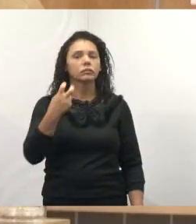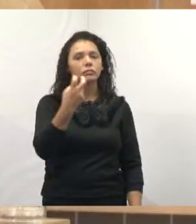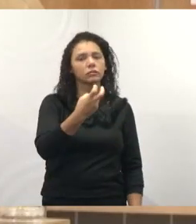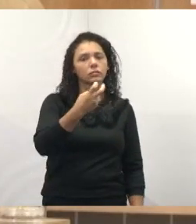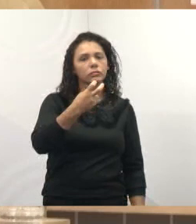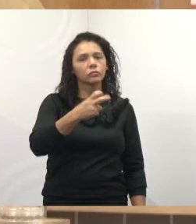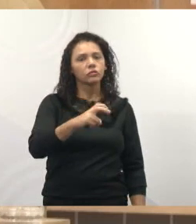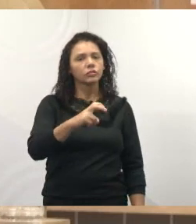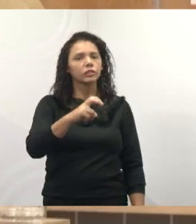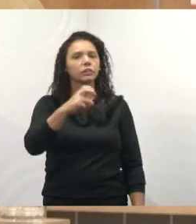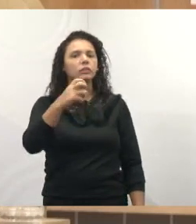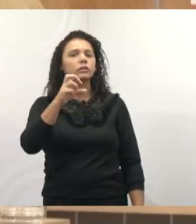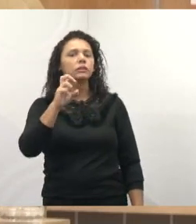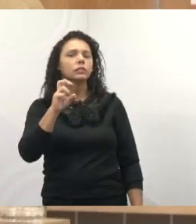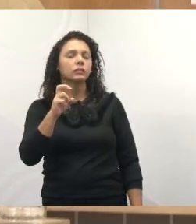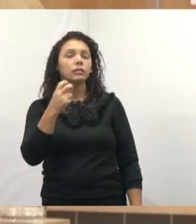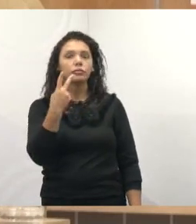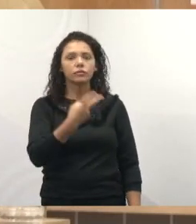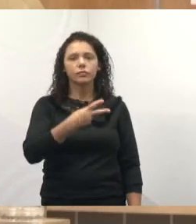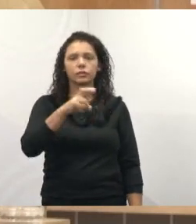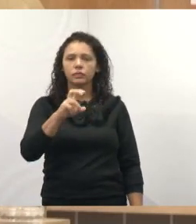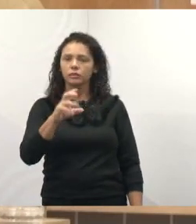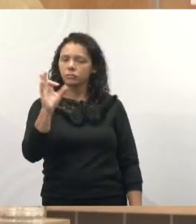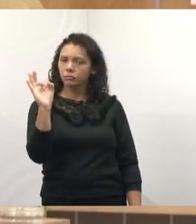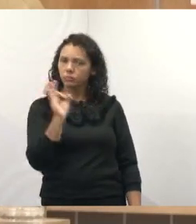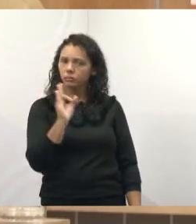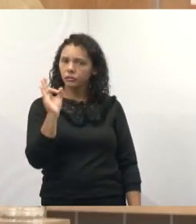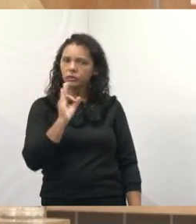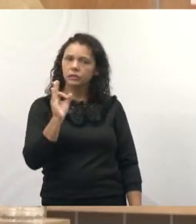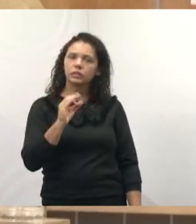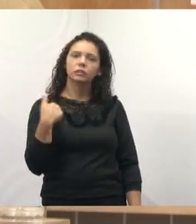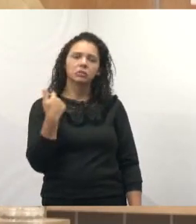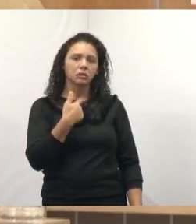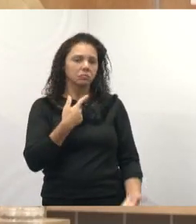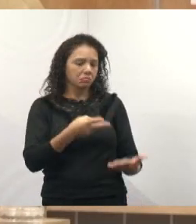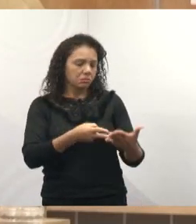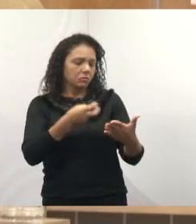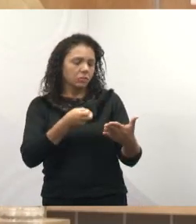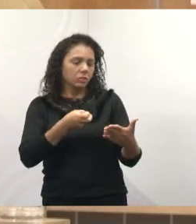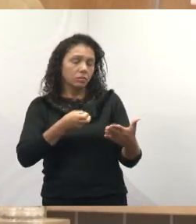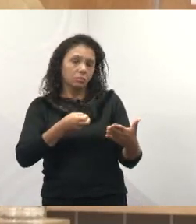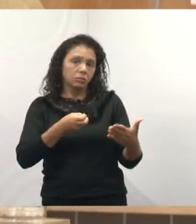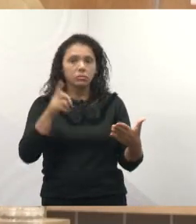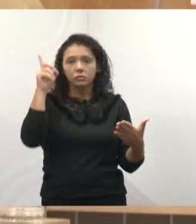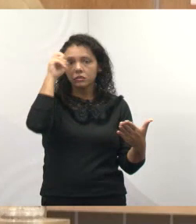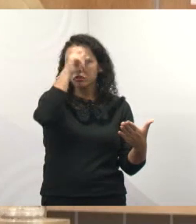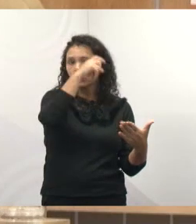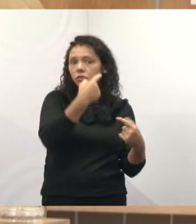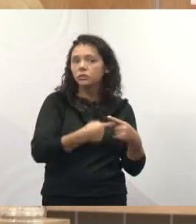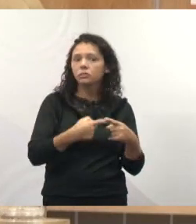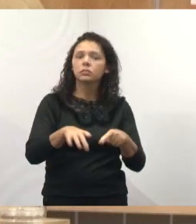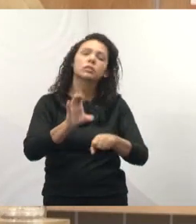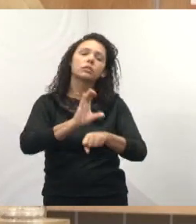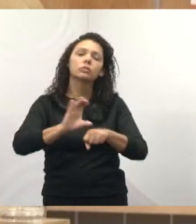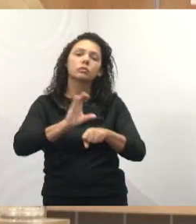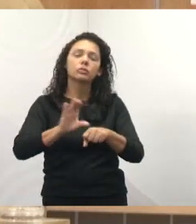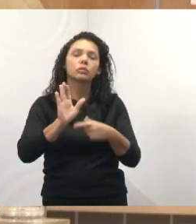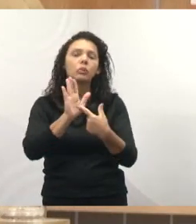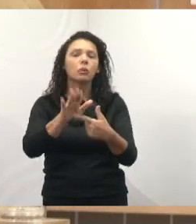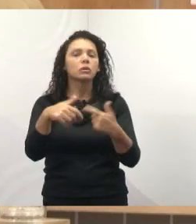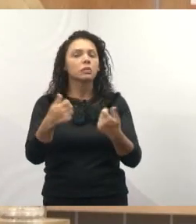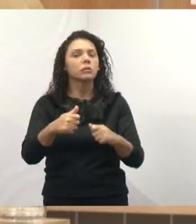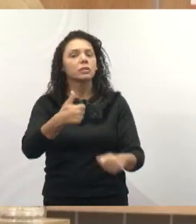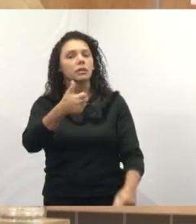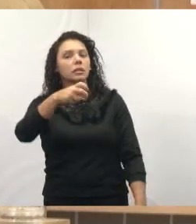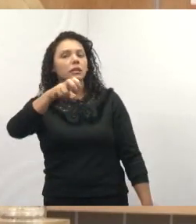25,49%. Demonstra o desafio que foi, já que a Constituição exige 15%, o desafio que foi